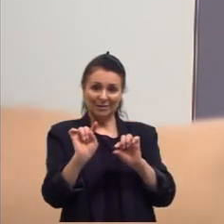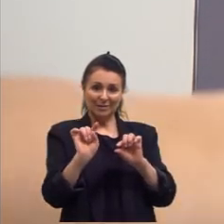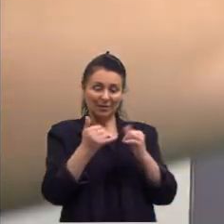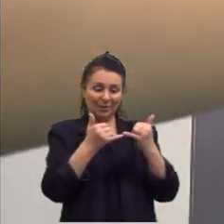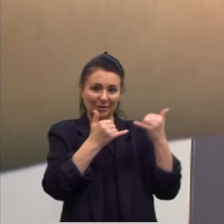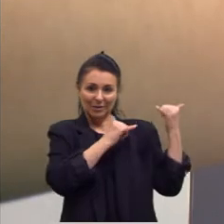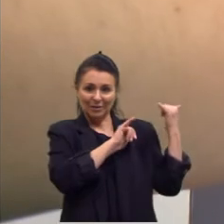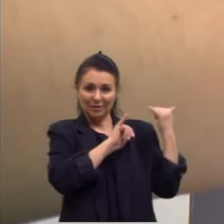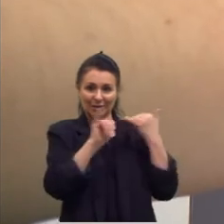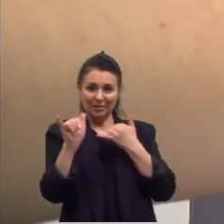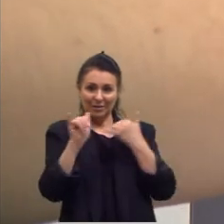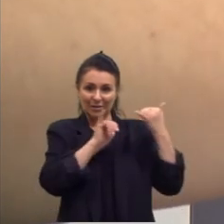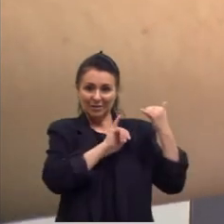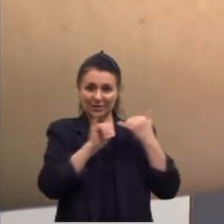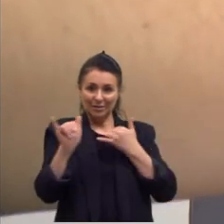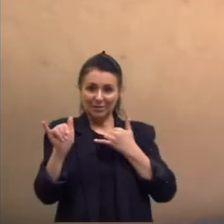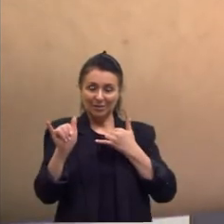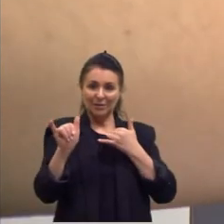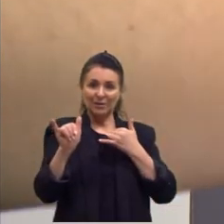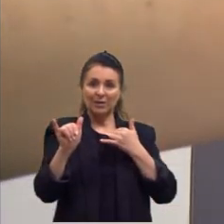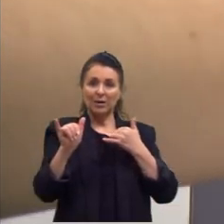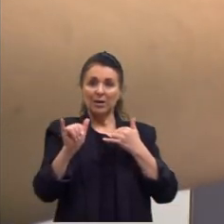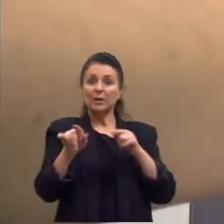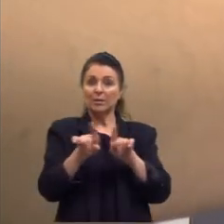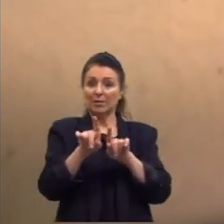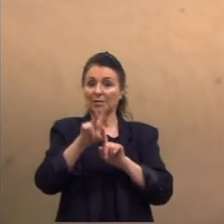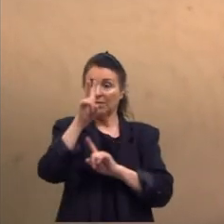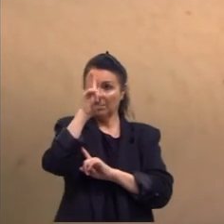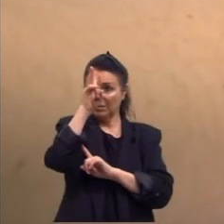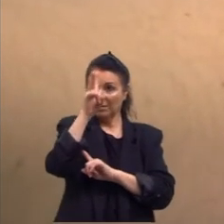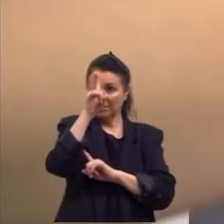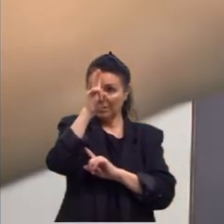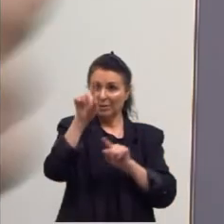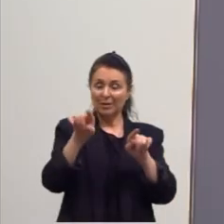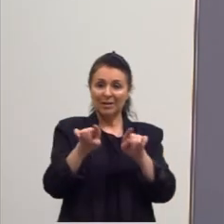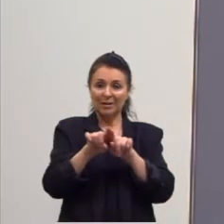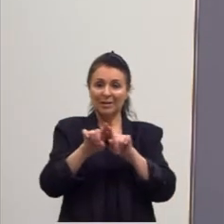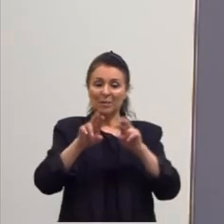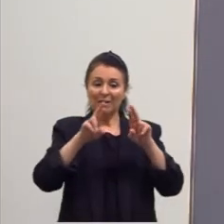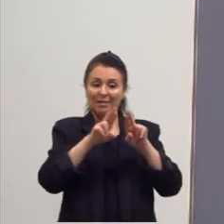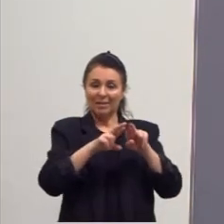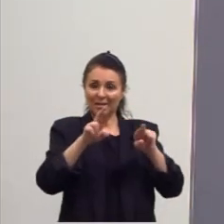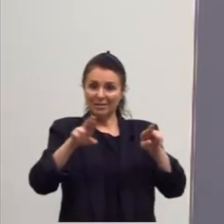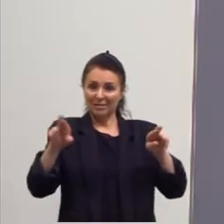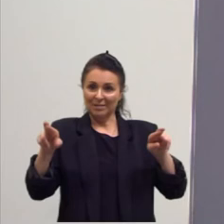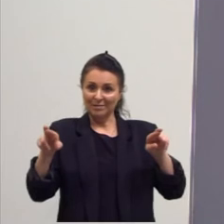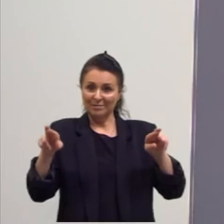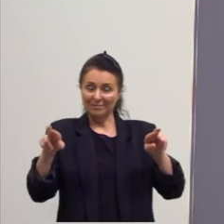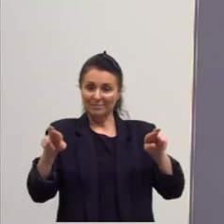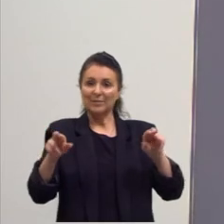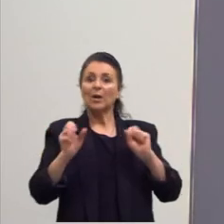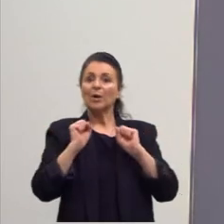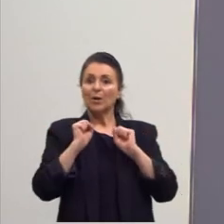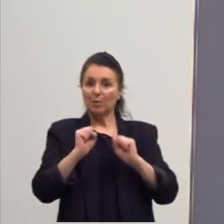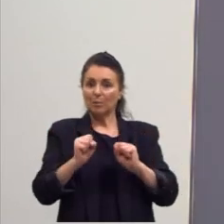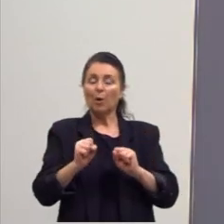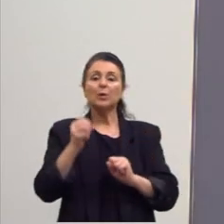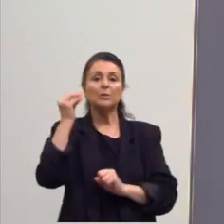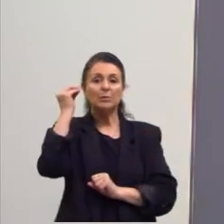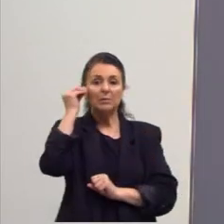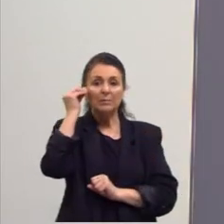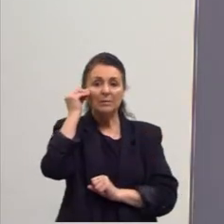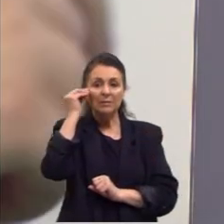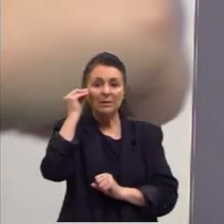tá E aqui embaixo tem o valor da tensão e o valor também da resistência e vocês podem testar